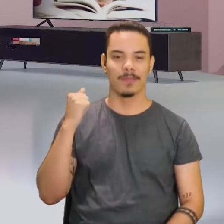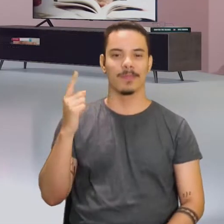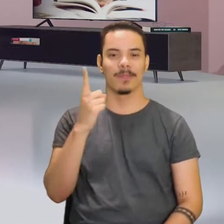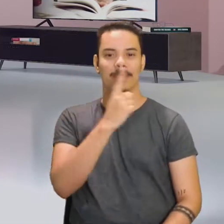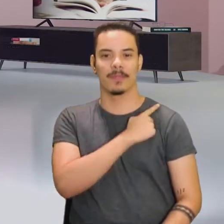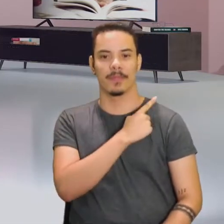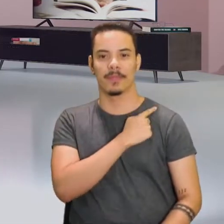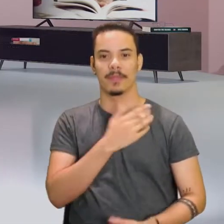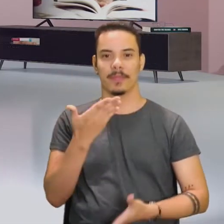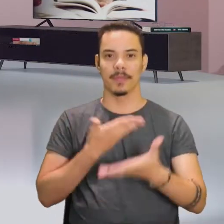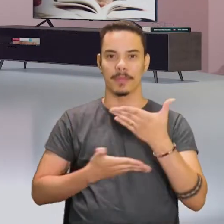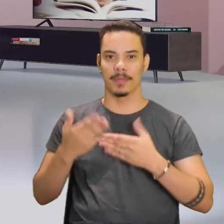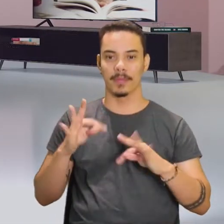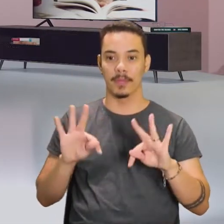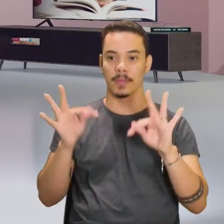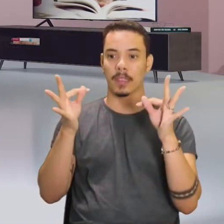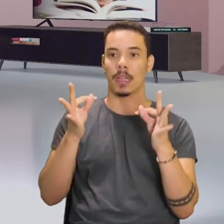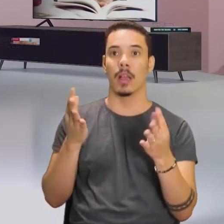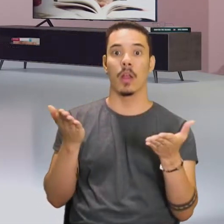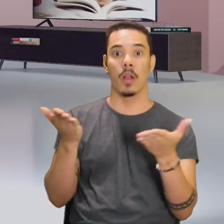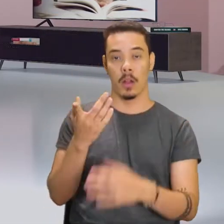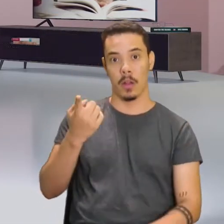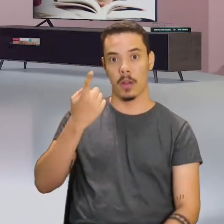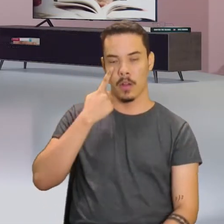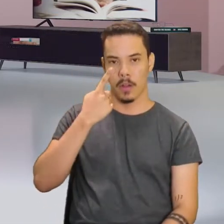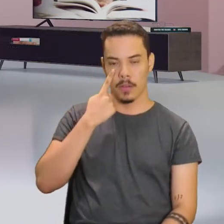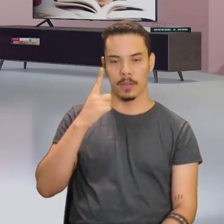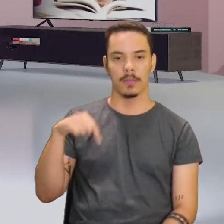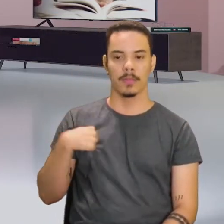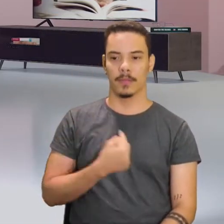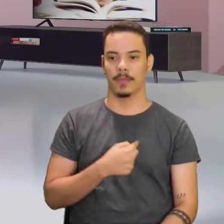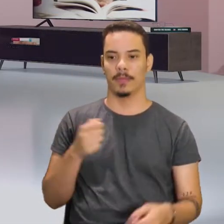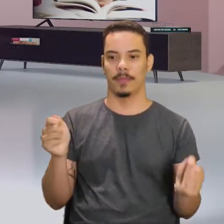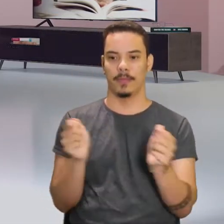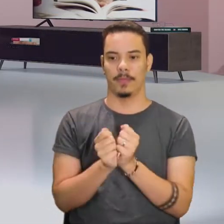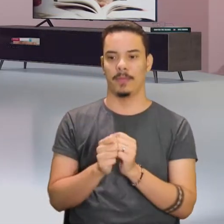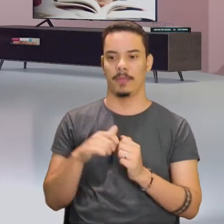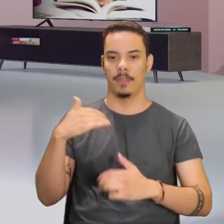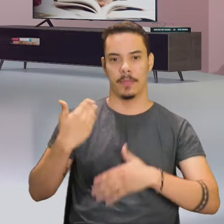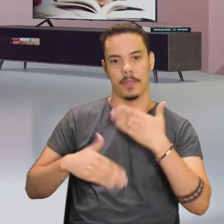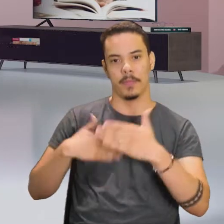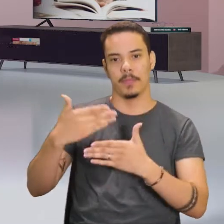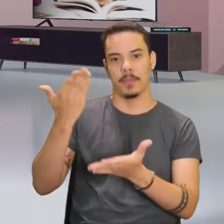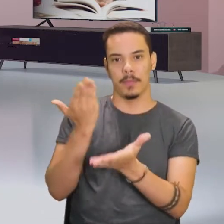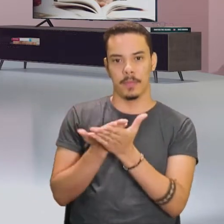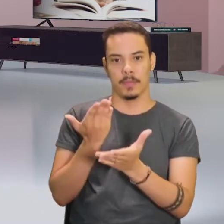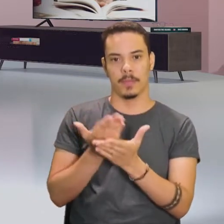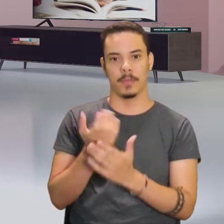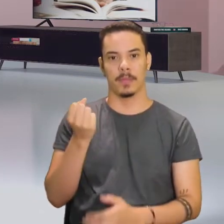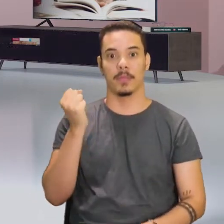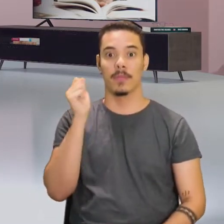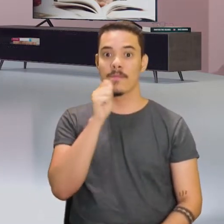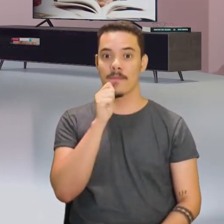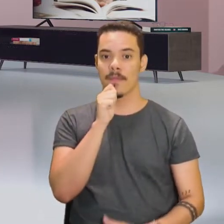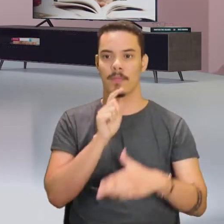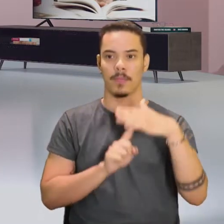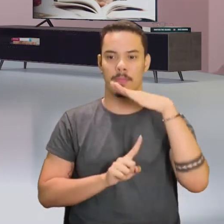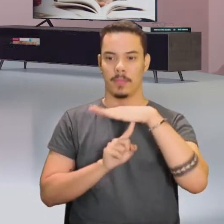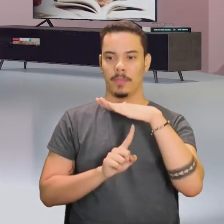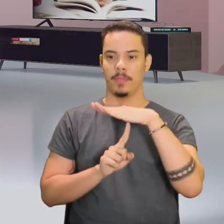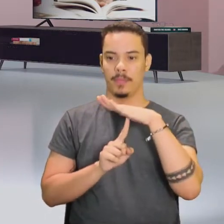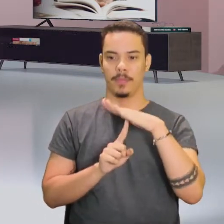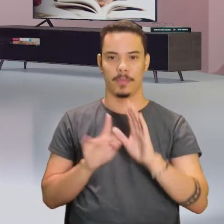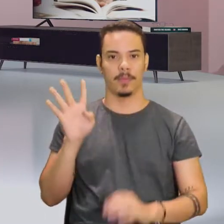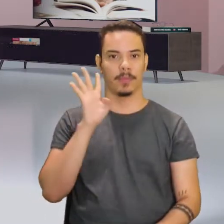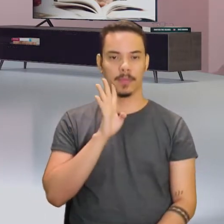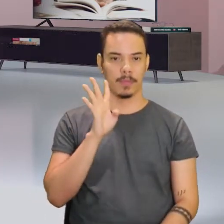ano mediação. Olha só, estamos aí, né, avançando nas aulas da unidade 1, galerinha. Olha que